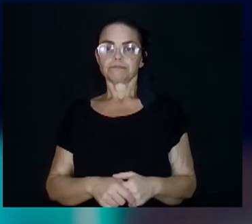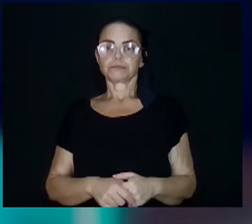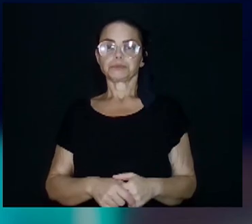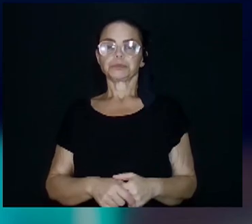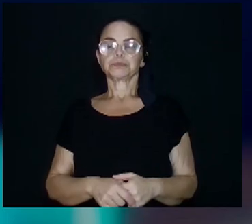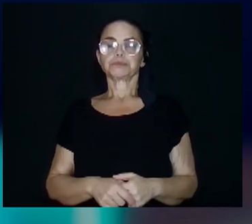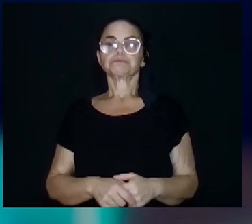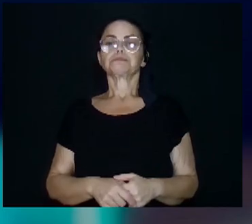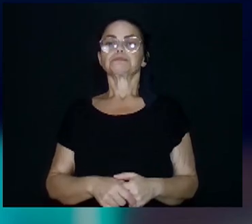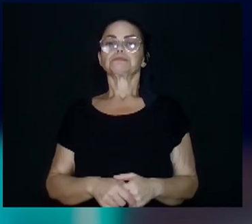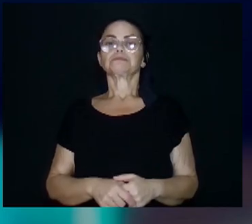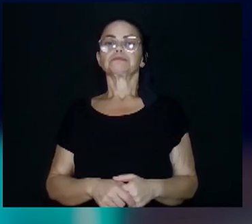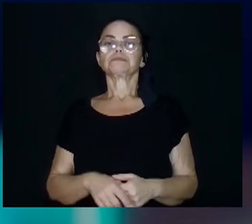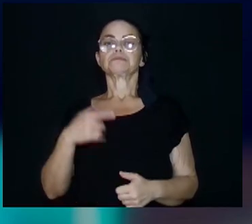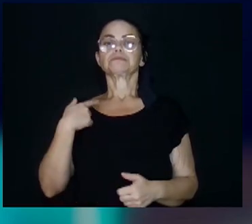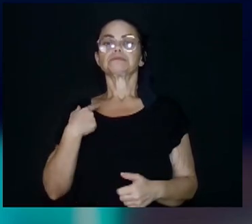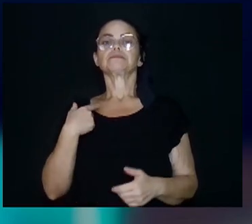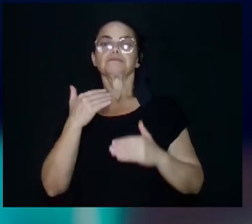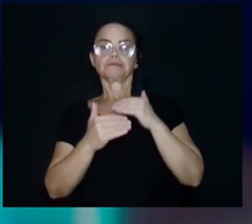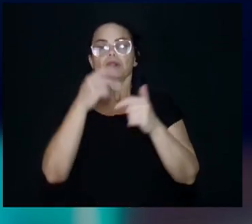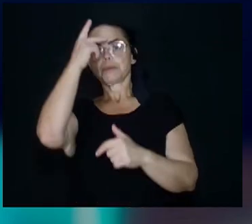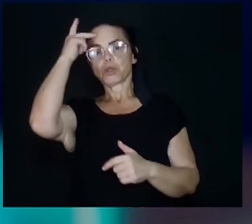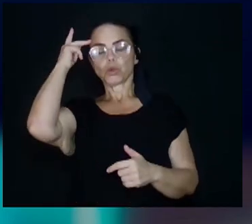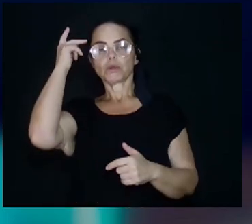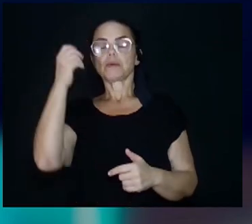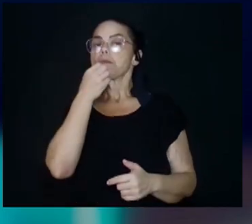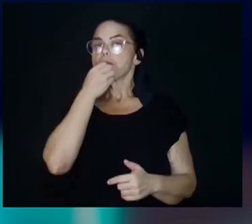moderadores cada vez mais qualificados.